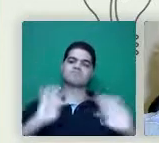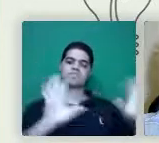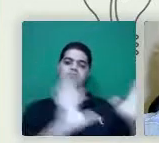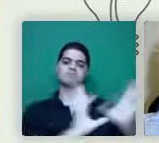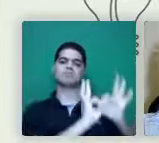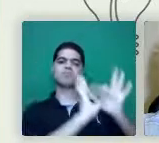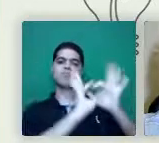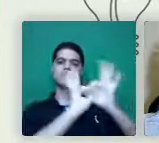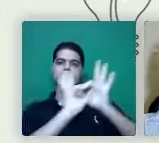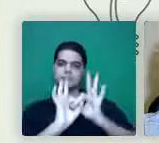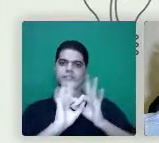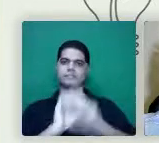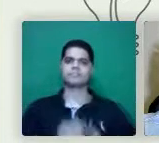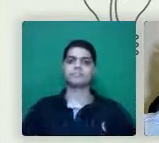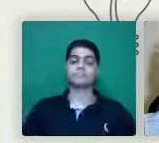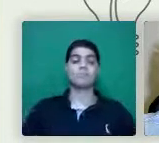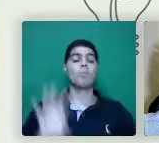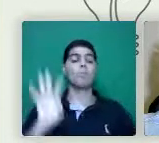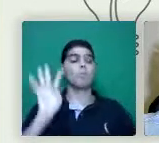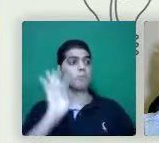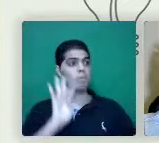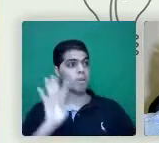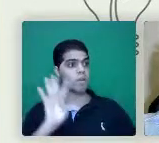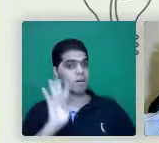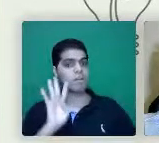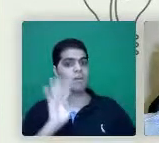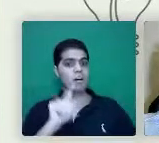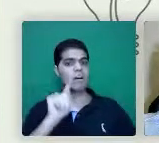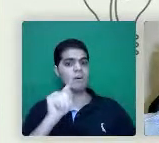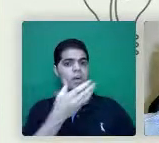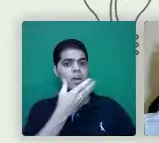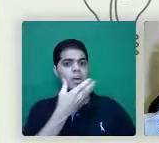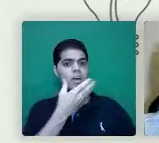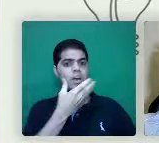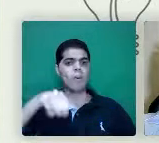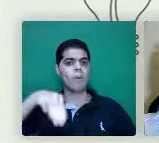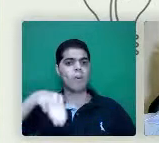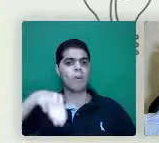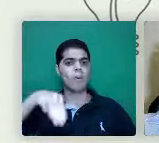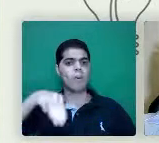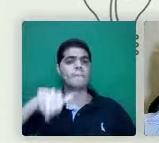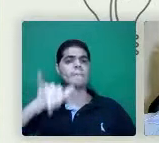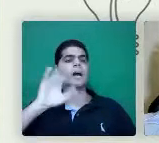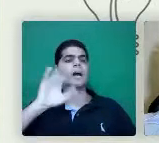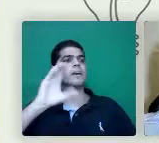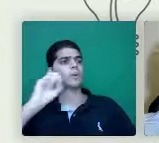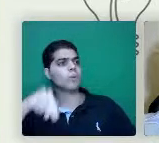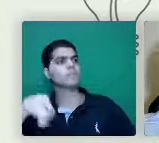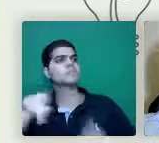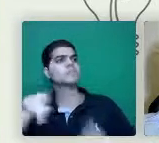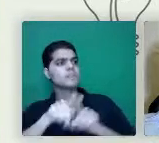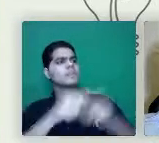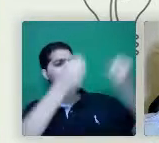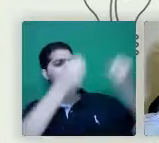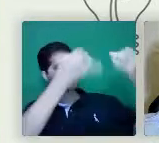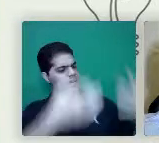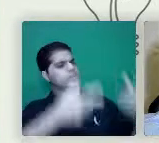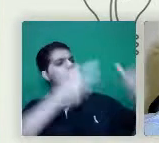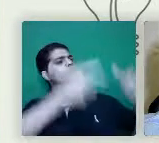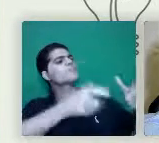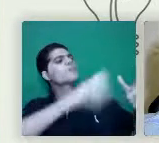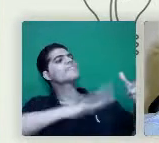Legal, professor. Quero até aproveitar também e puxar o Maicon, que, Maicon, na tua região tem muita cooperativa também. Então, eu queria que você falasse um pouquinho, essas